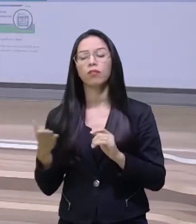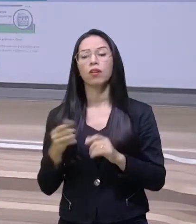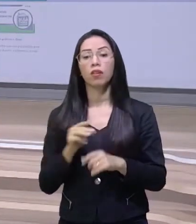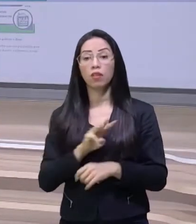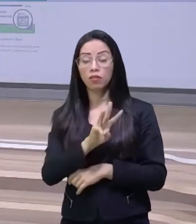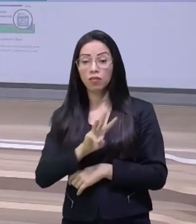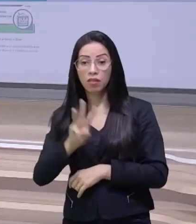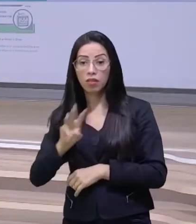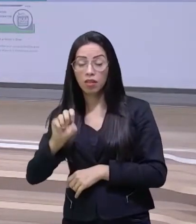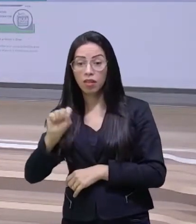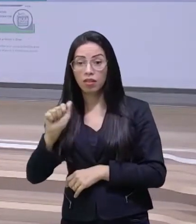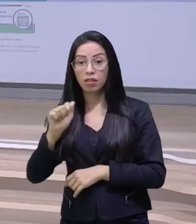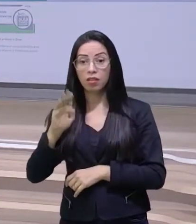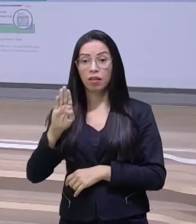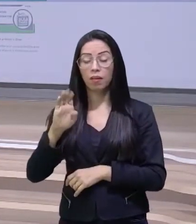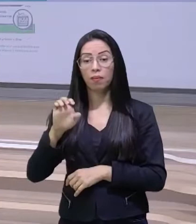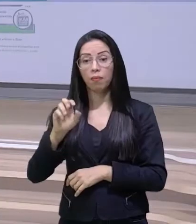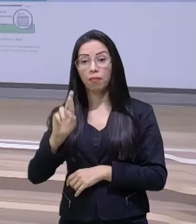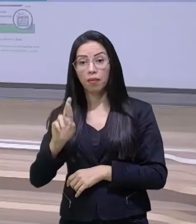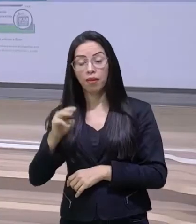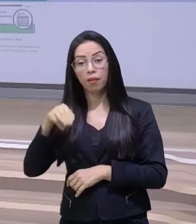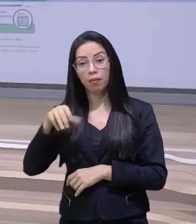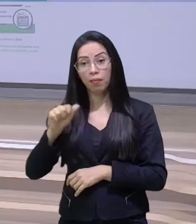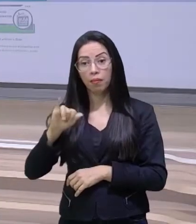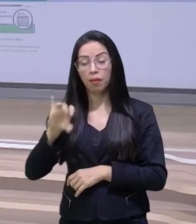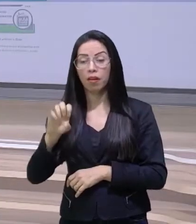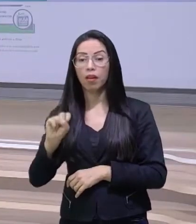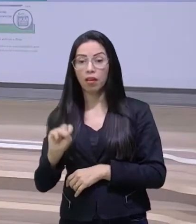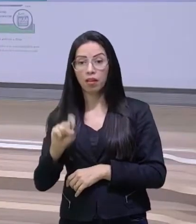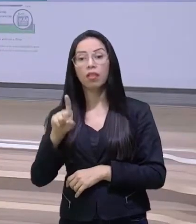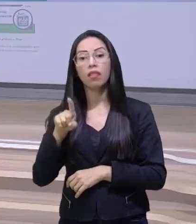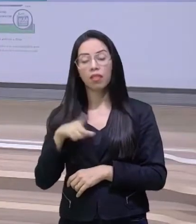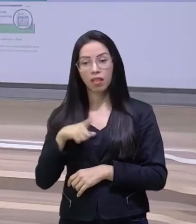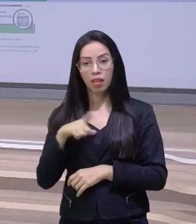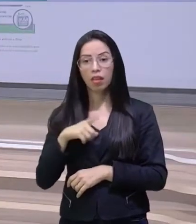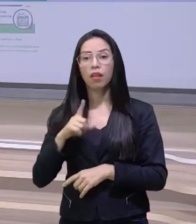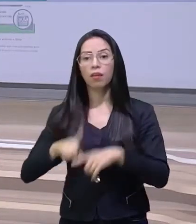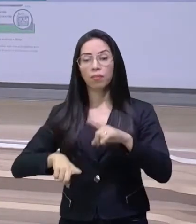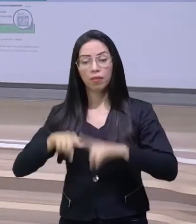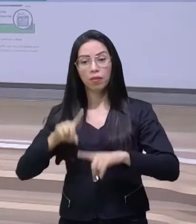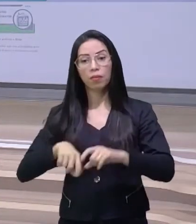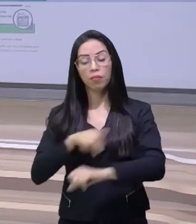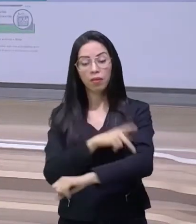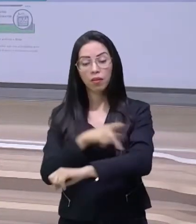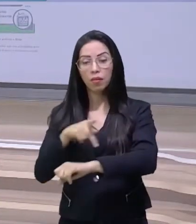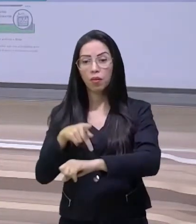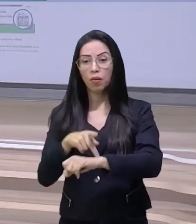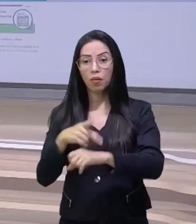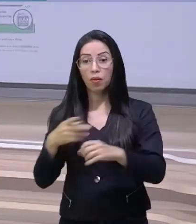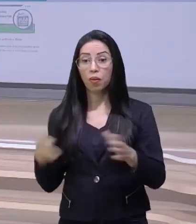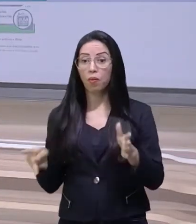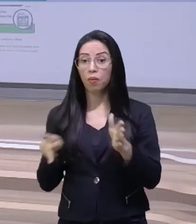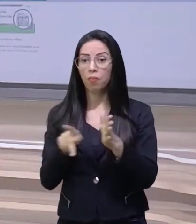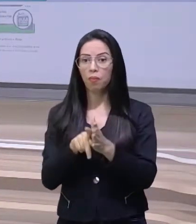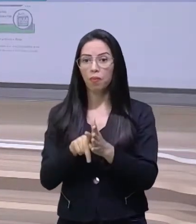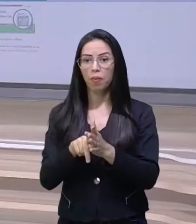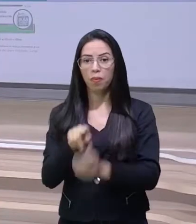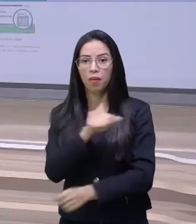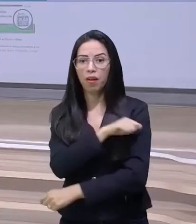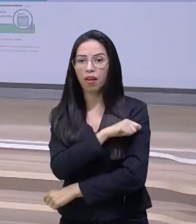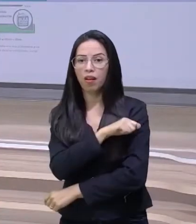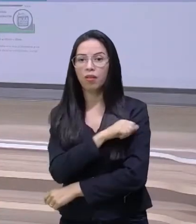Saber Mais tem materiais pedagógicos complementares e suplementares destinados aos estudantes com